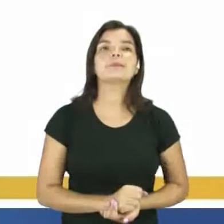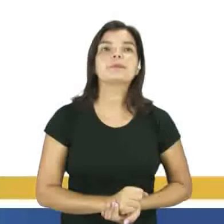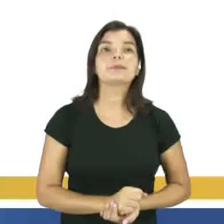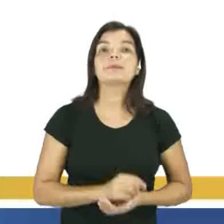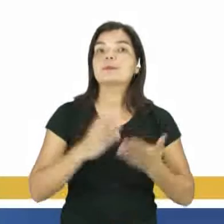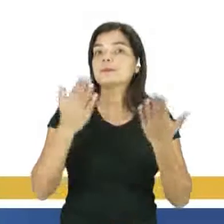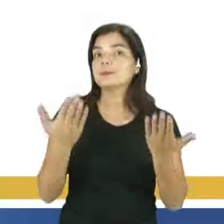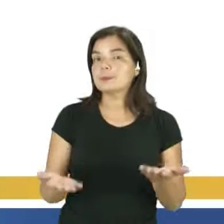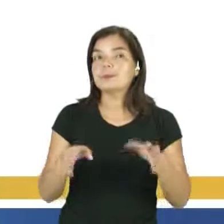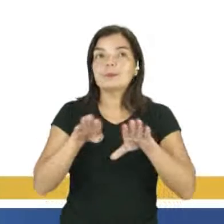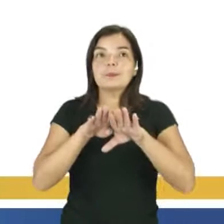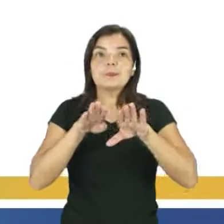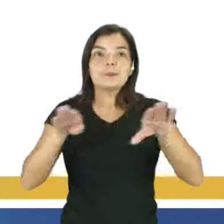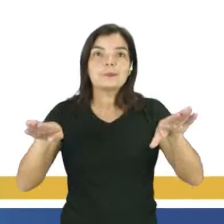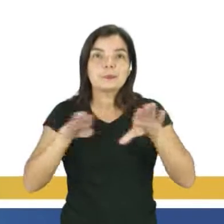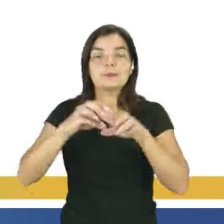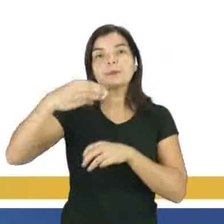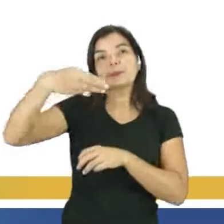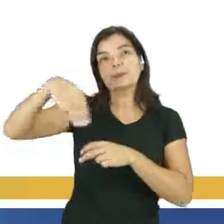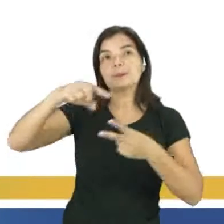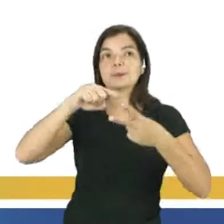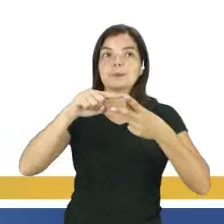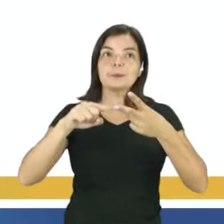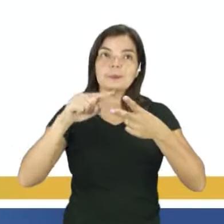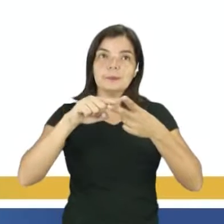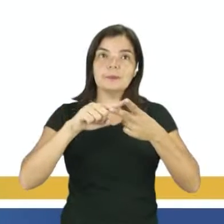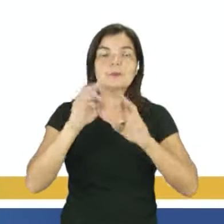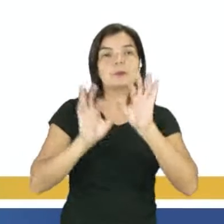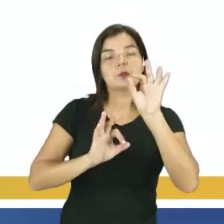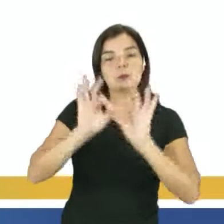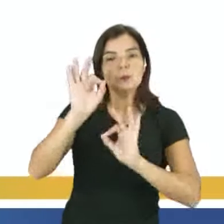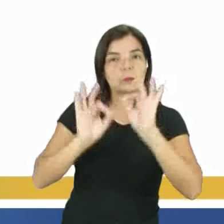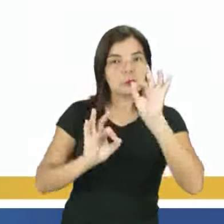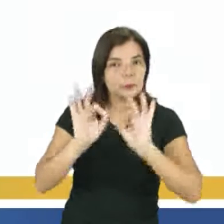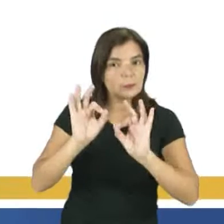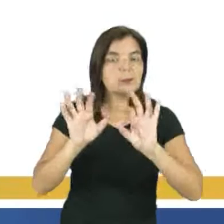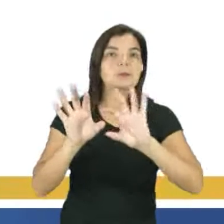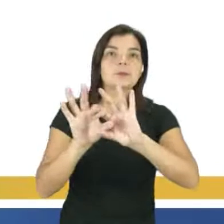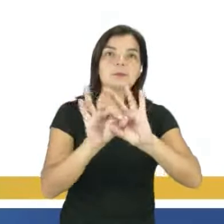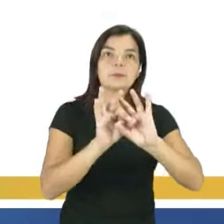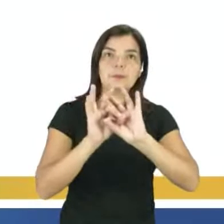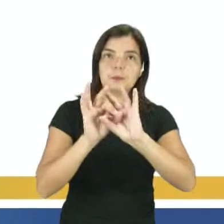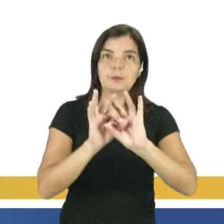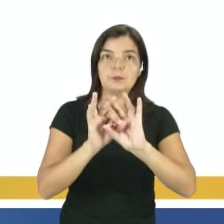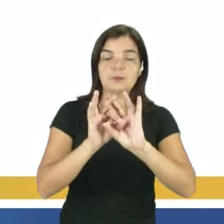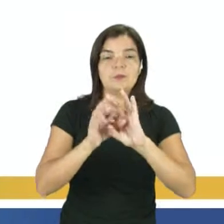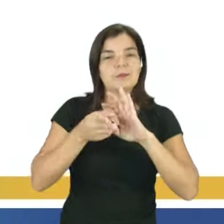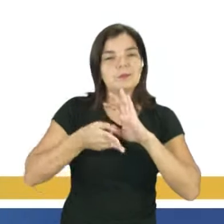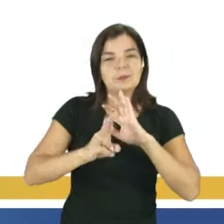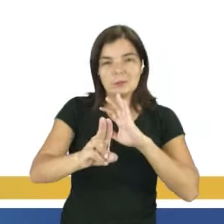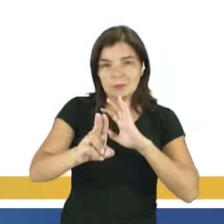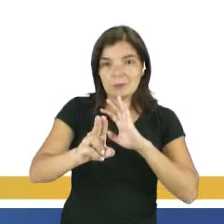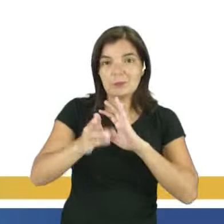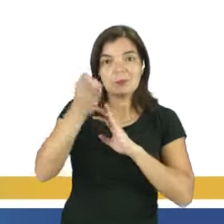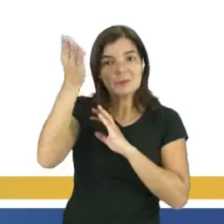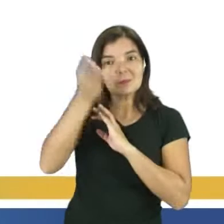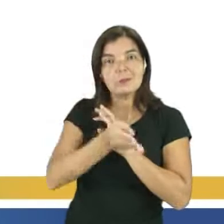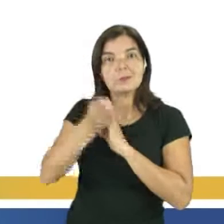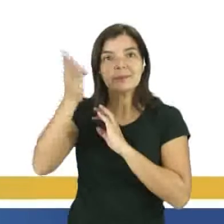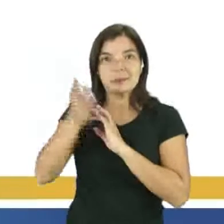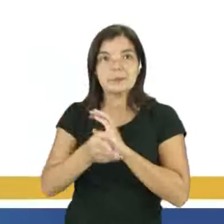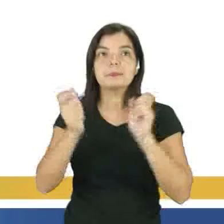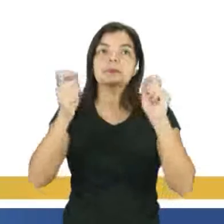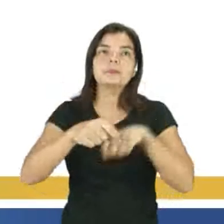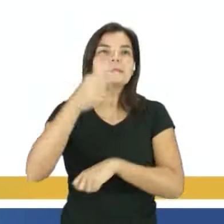O plano é um ente matemático de duas dimensões. Ele é formado pela união de infinitas retas.